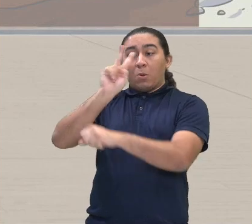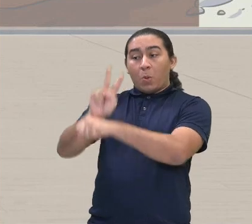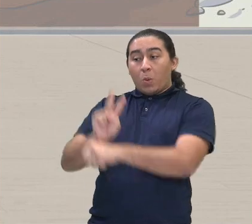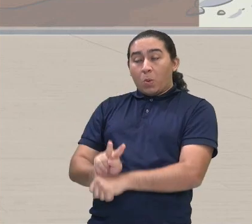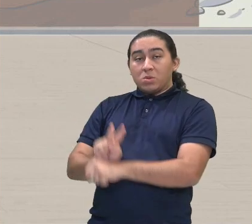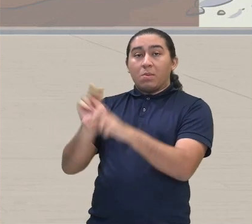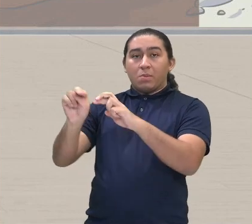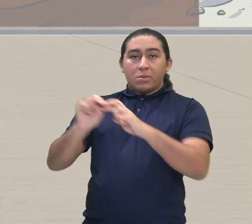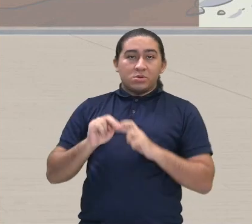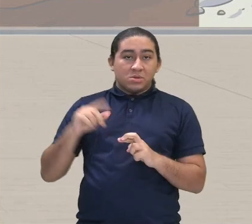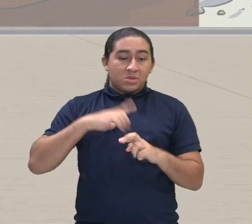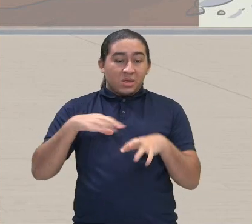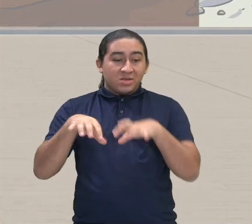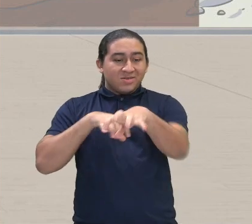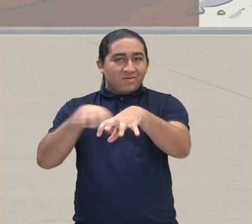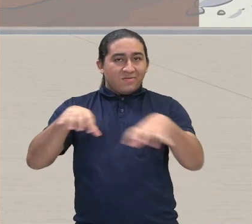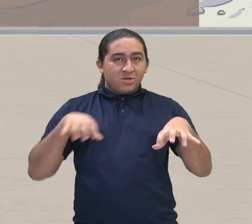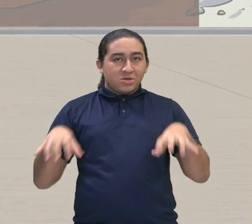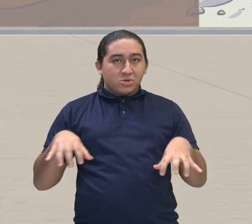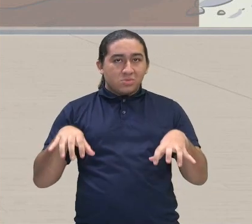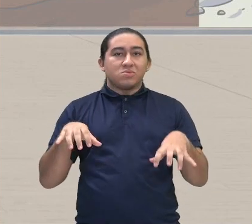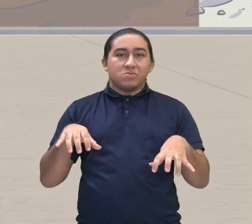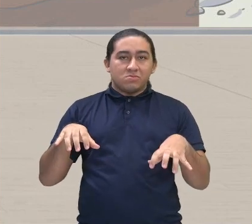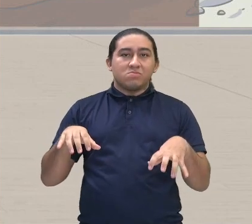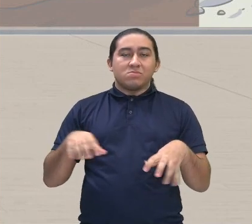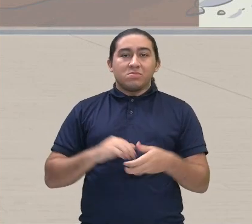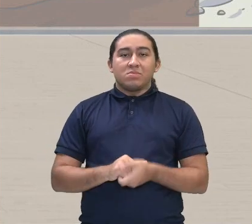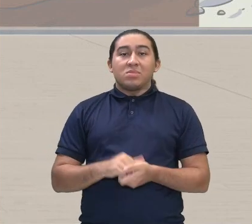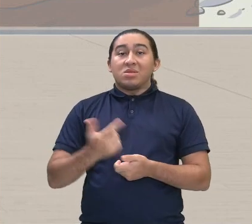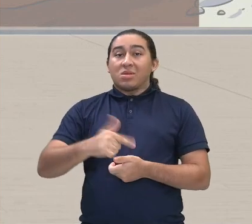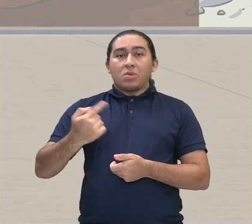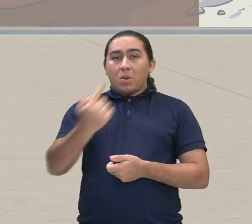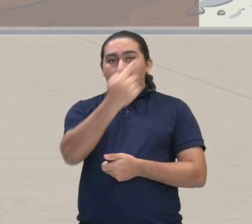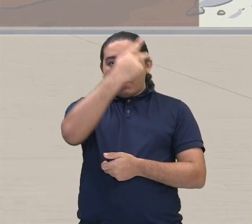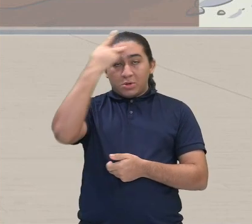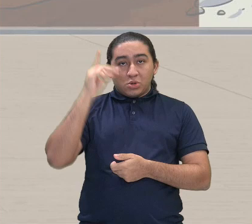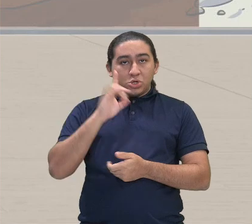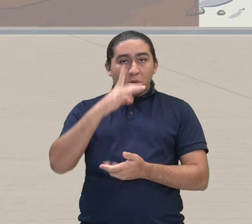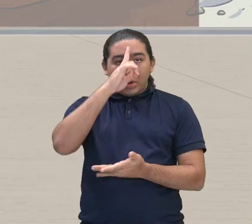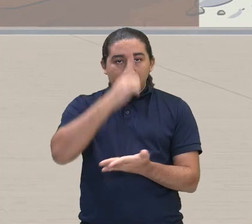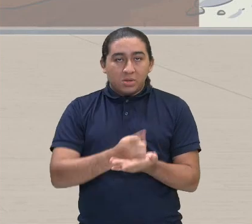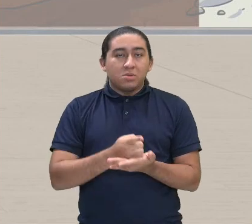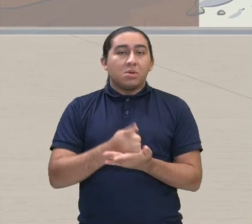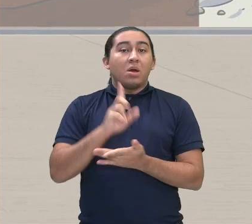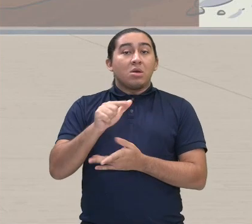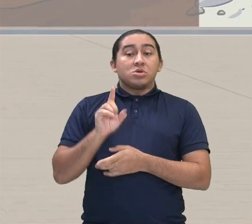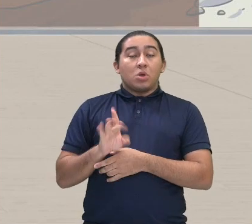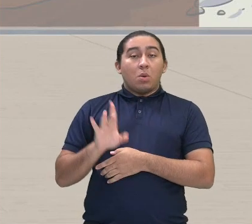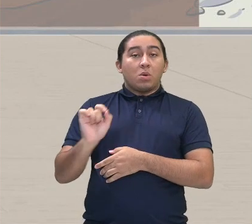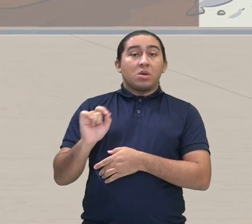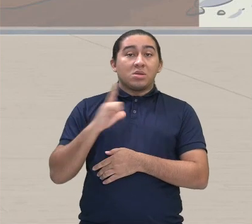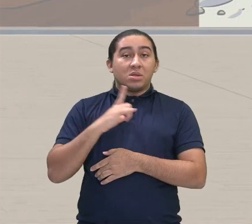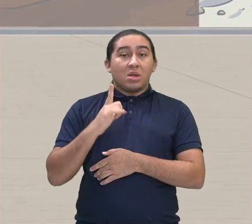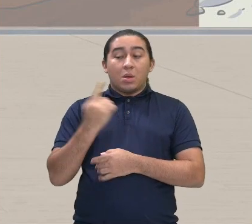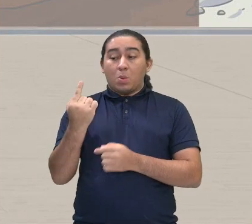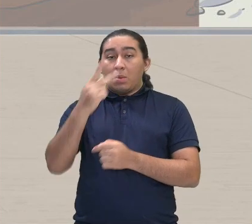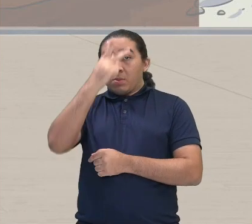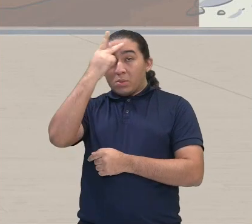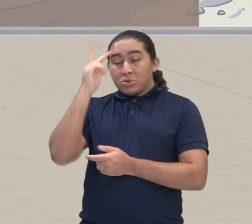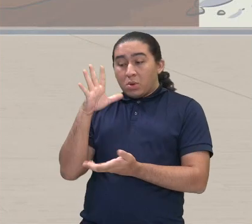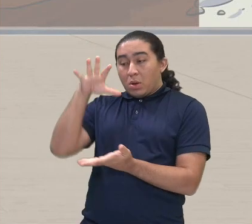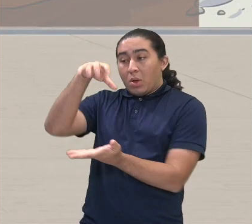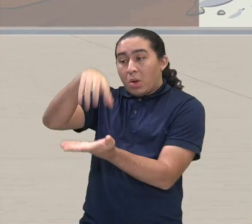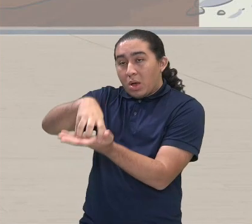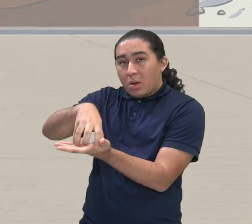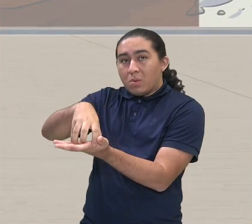estar dividido, esfacelado, pulverizado nas mãos de quem? Dos senhores feudais, ou seja, agora o poder é local e